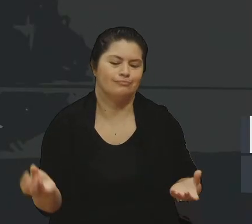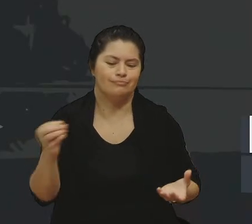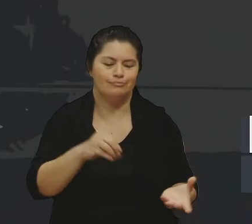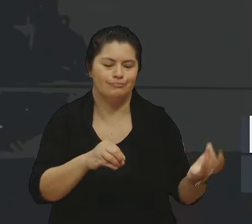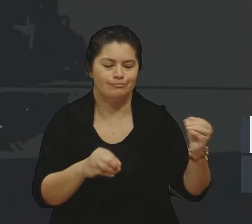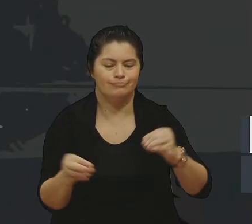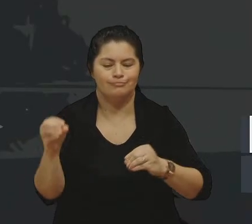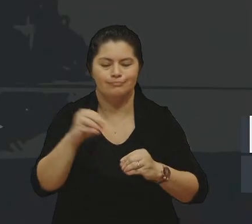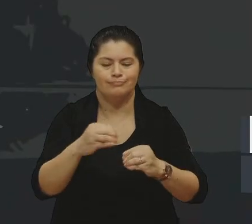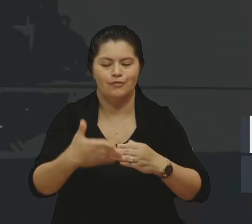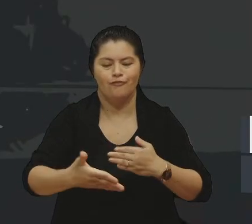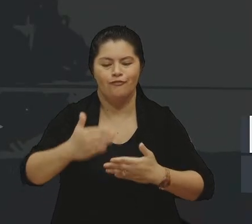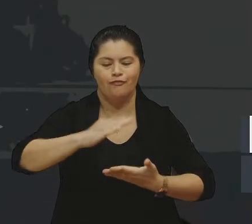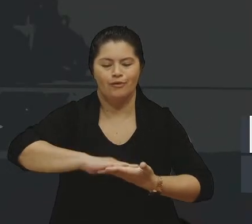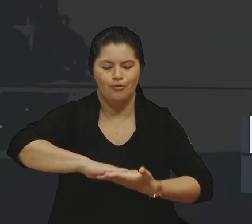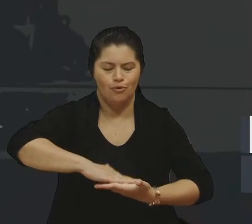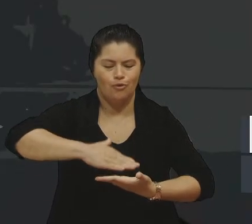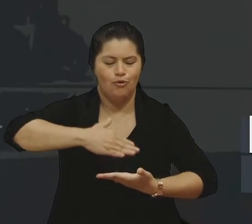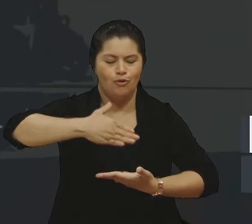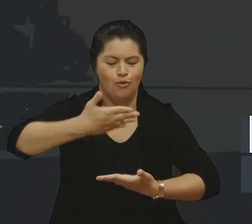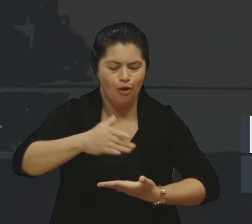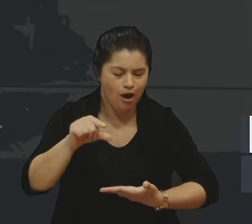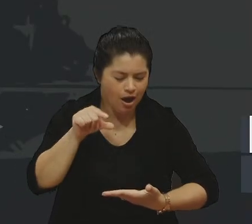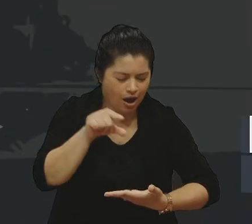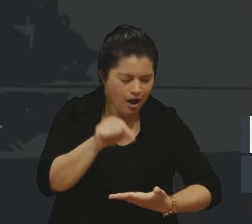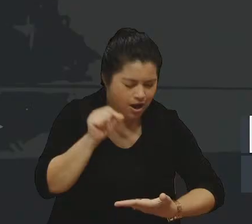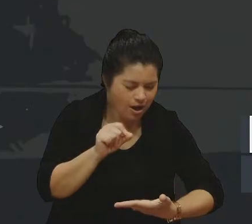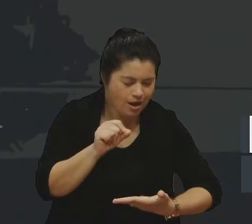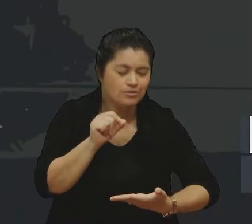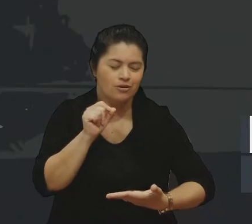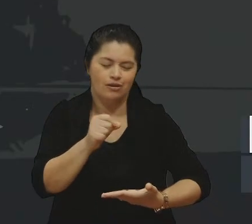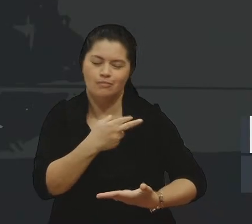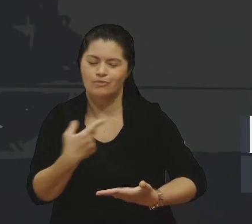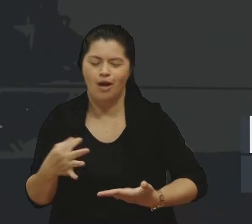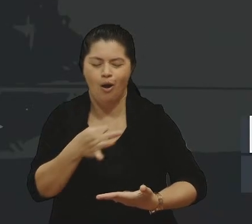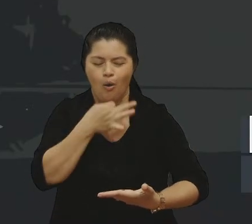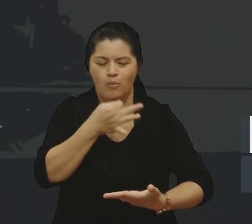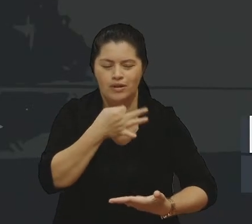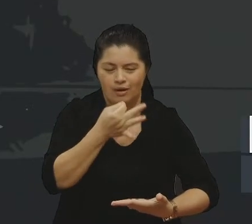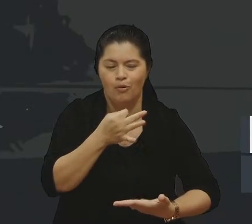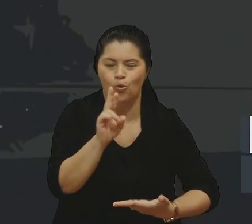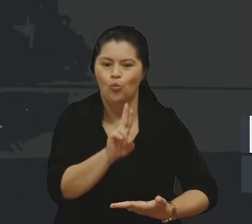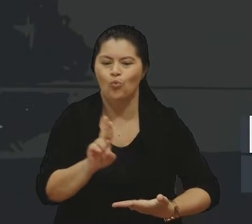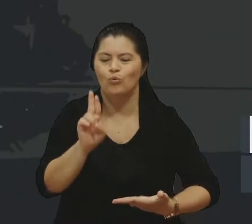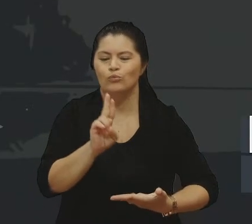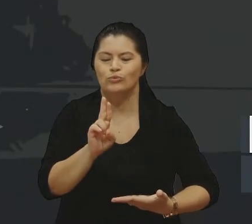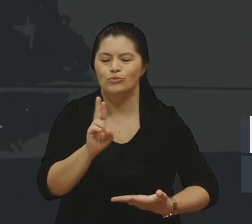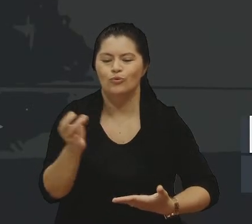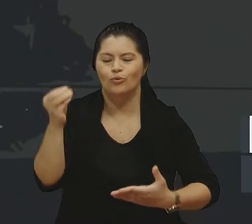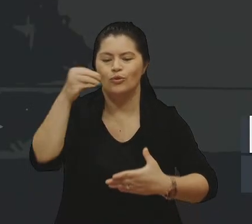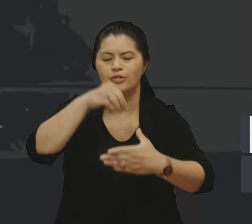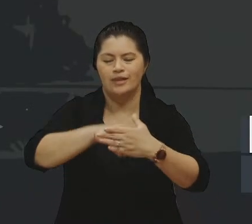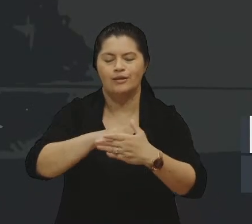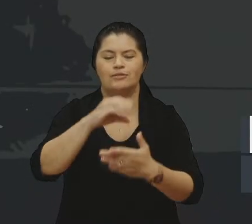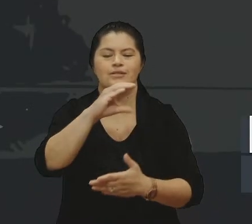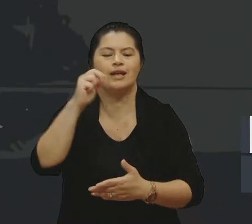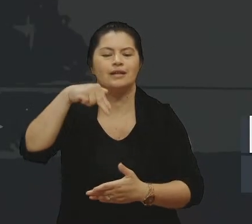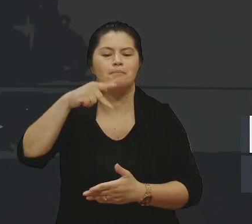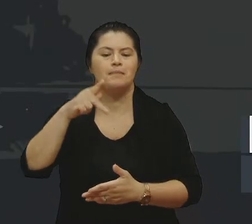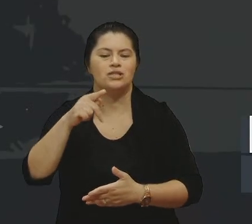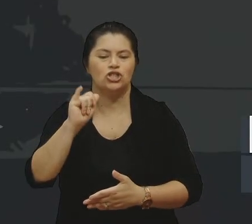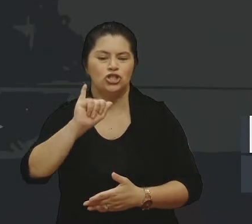vida, hoje em dia, volta e meia, eu vou lá, busco uma ferramentinha e digo, pá, essa aqui vai ser útil agora. E aí eu uso ela dentro do meu CNPJ.